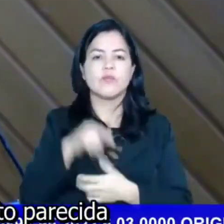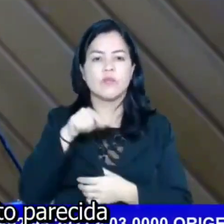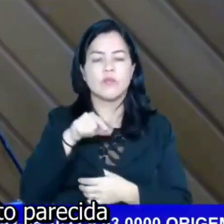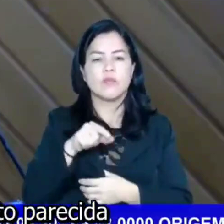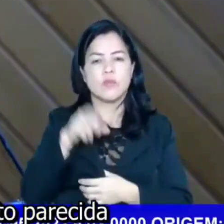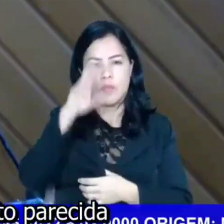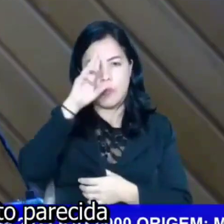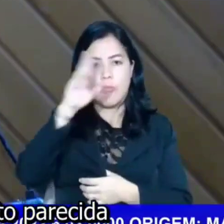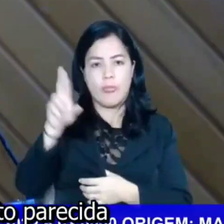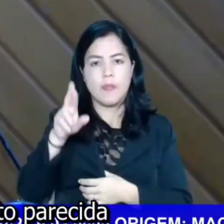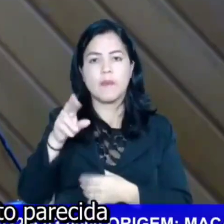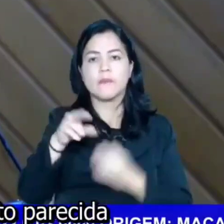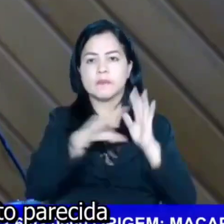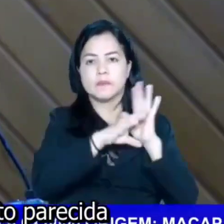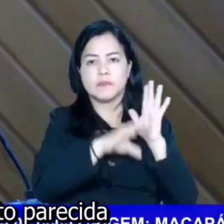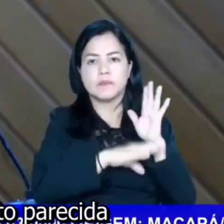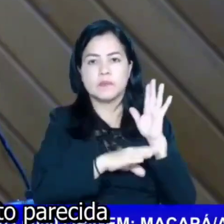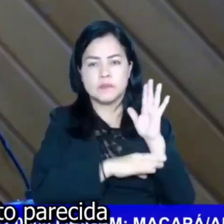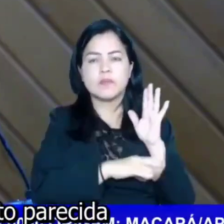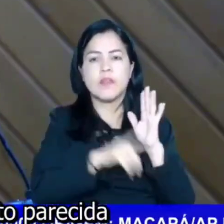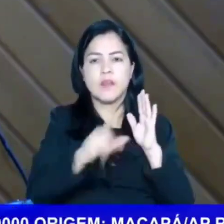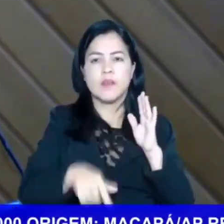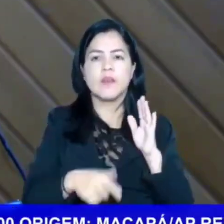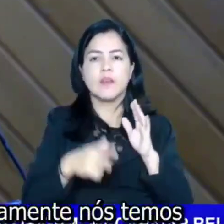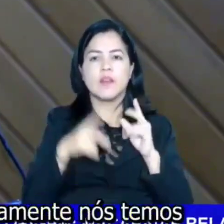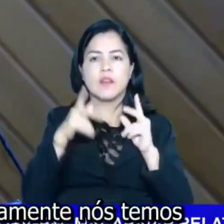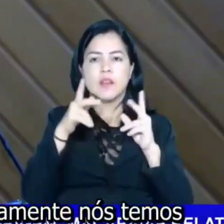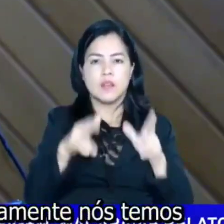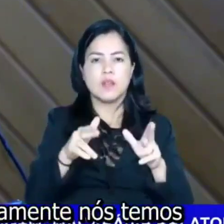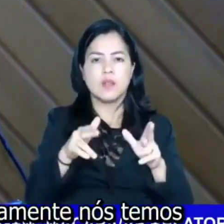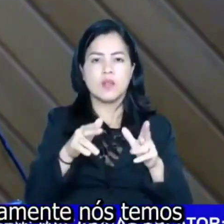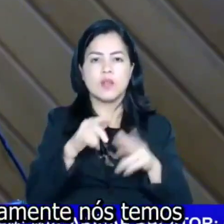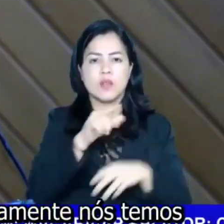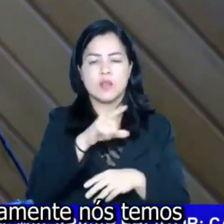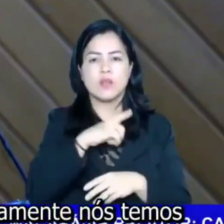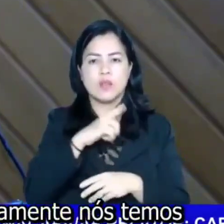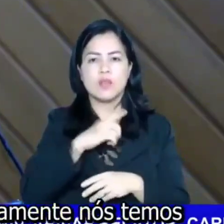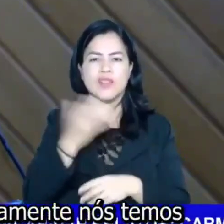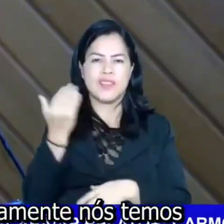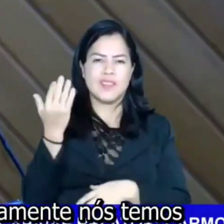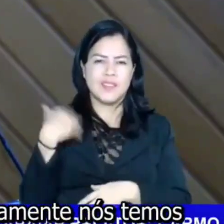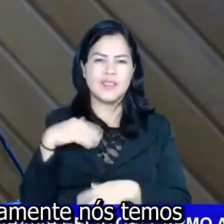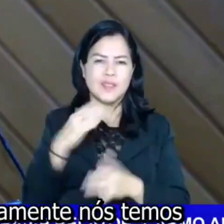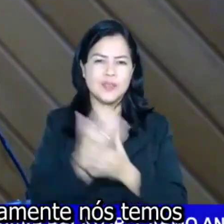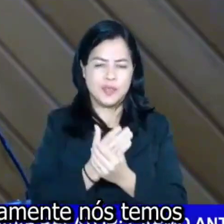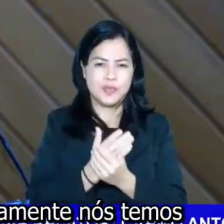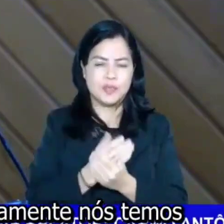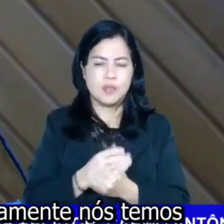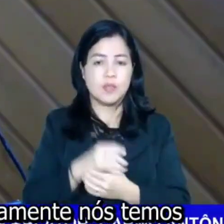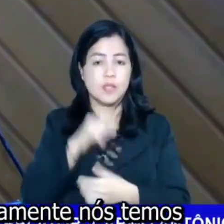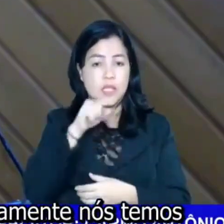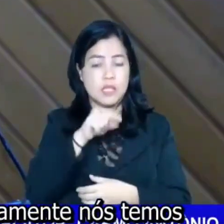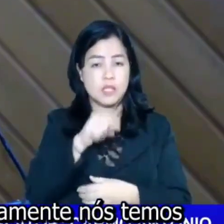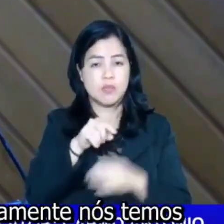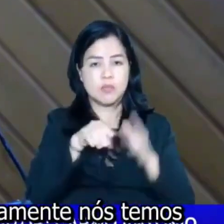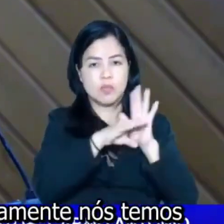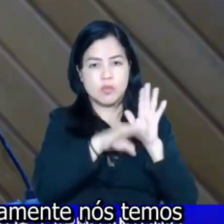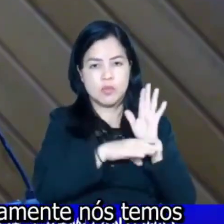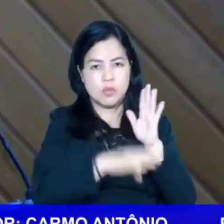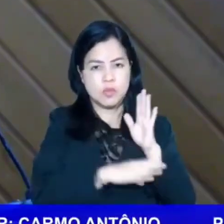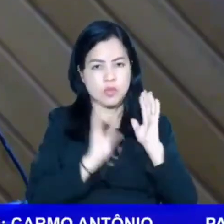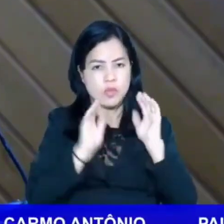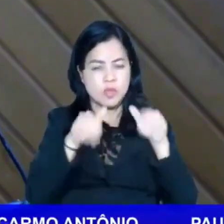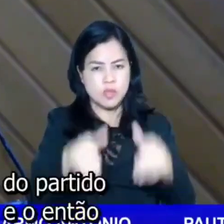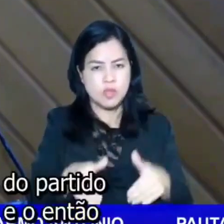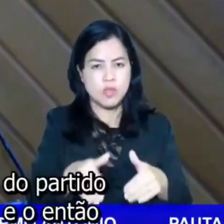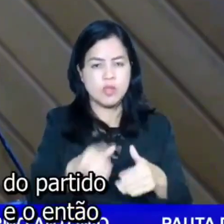Excelência, de fato, a matéria aqui tratada é muito parecida com a matéria do julgamento anterior. Nesse caso, especificamente, nós